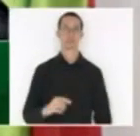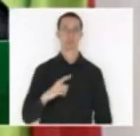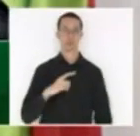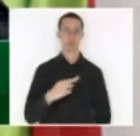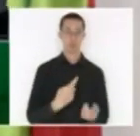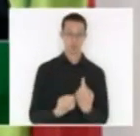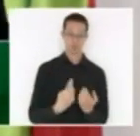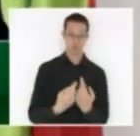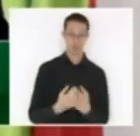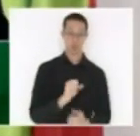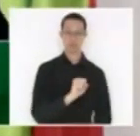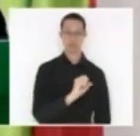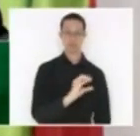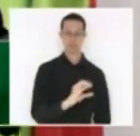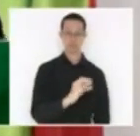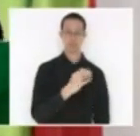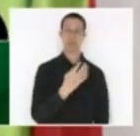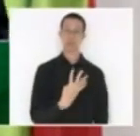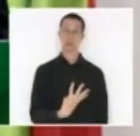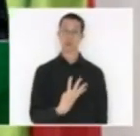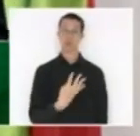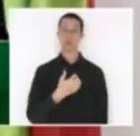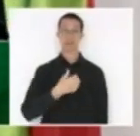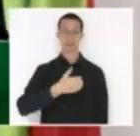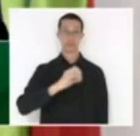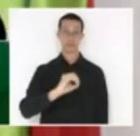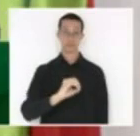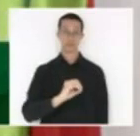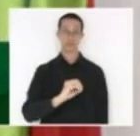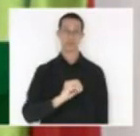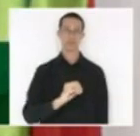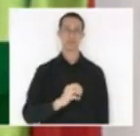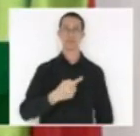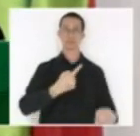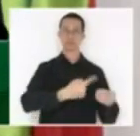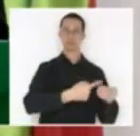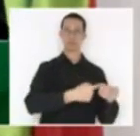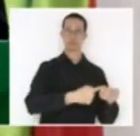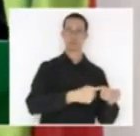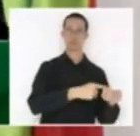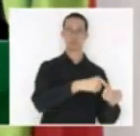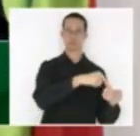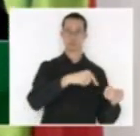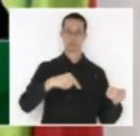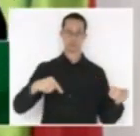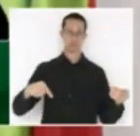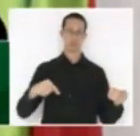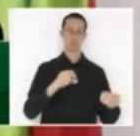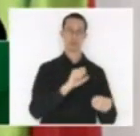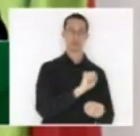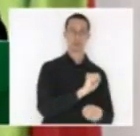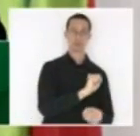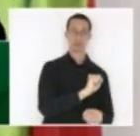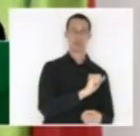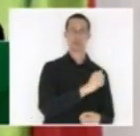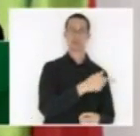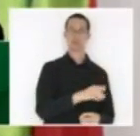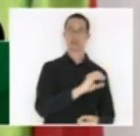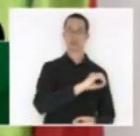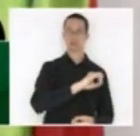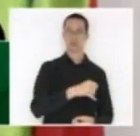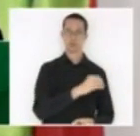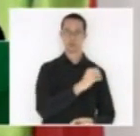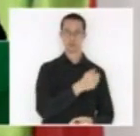SC-410, que é entre São João Batista em direção à BR-101, a 281,